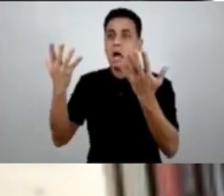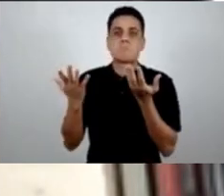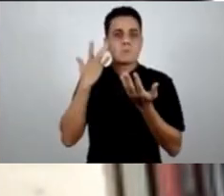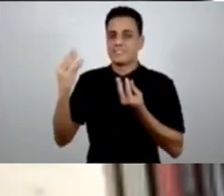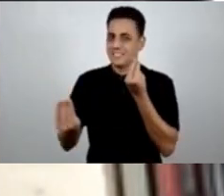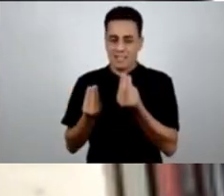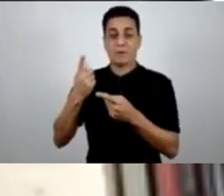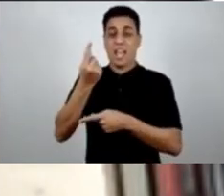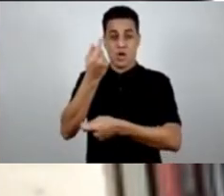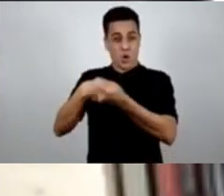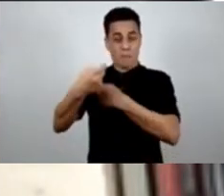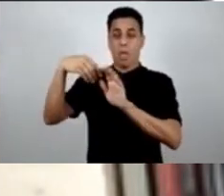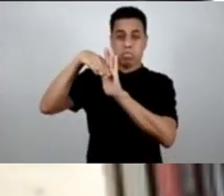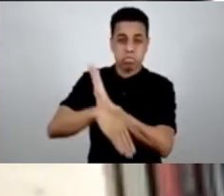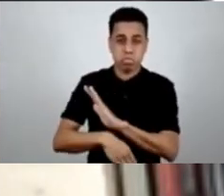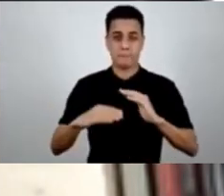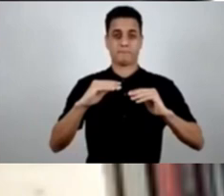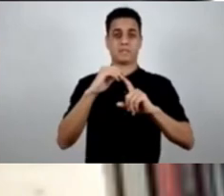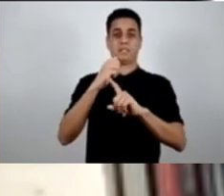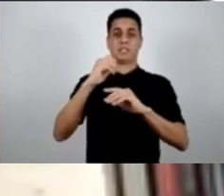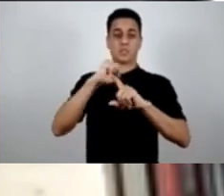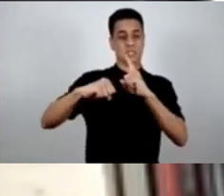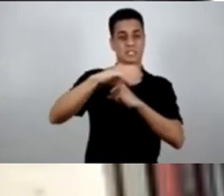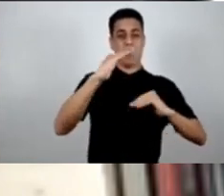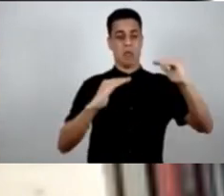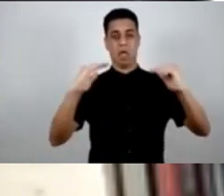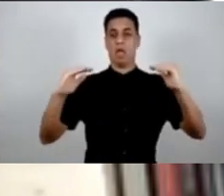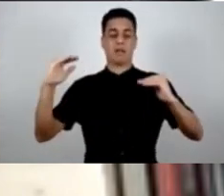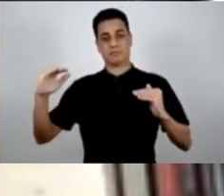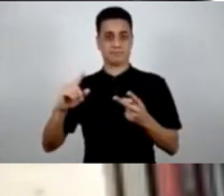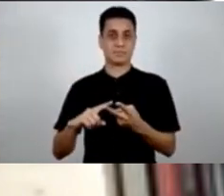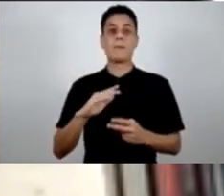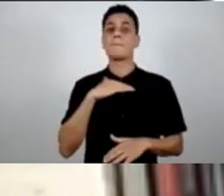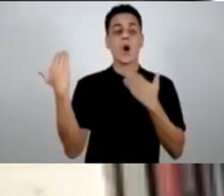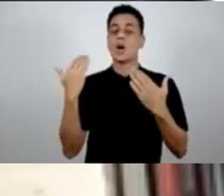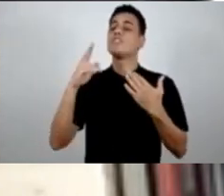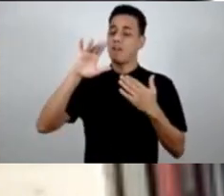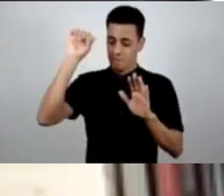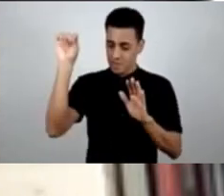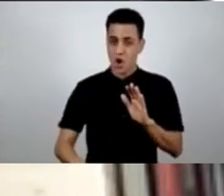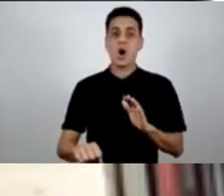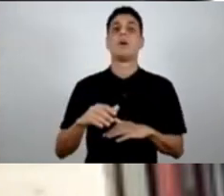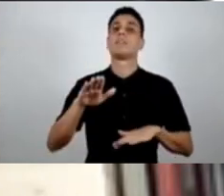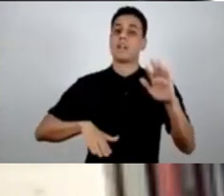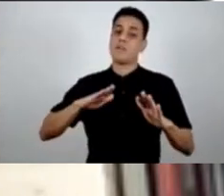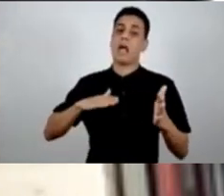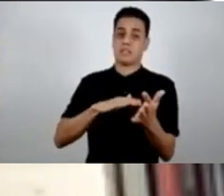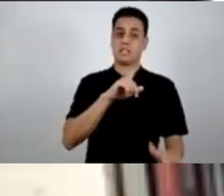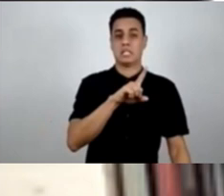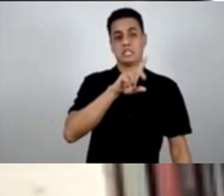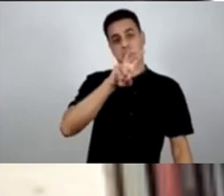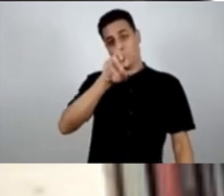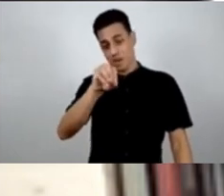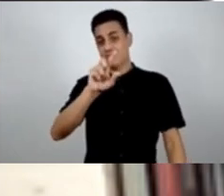pela desigualdade, pelo número de mortos, que ainda vai se aprofundar, já passamos de 100 mil, talvez cheguemos a 150 mil, e